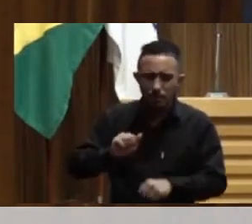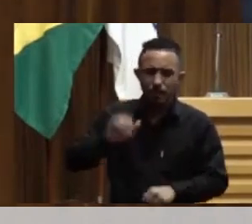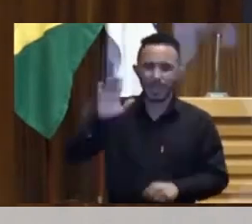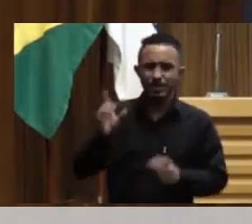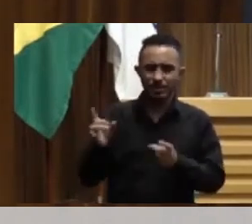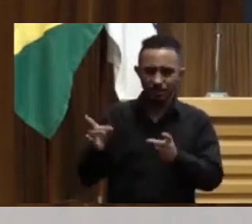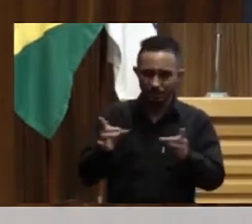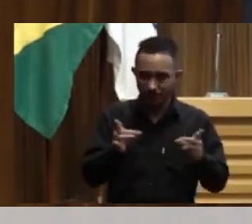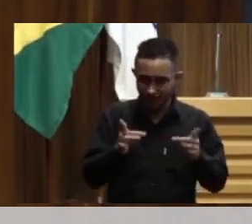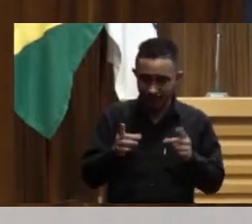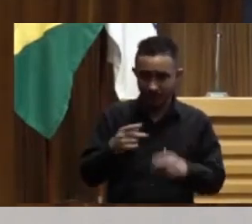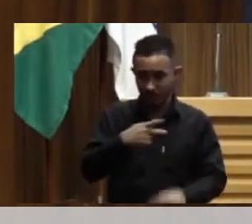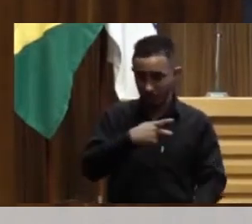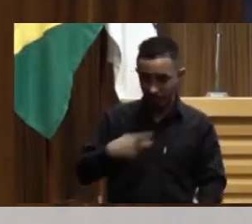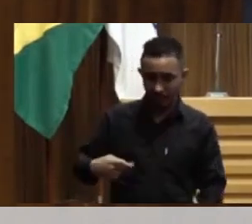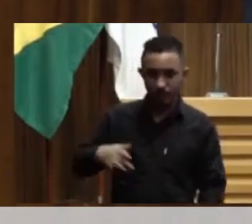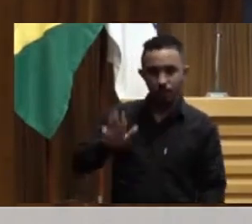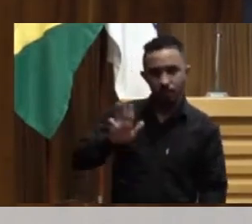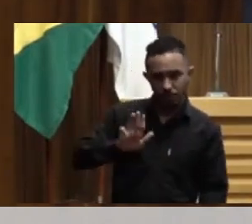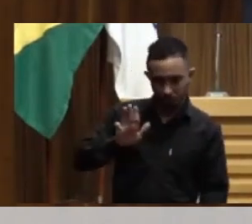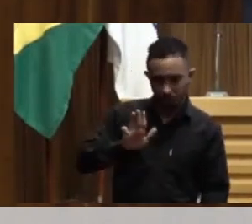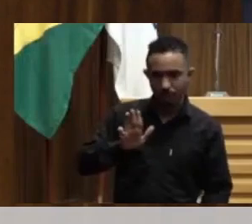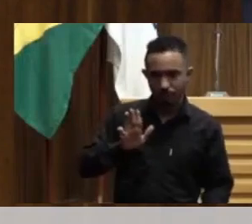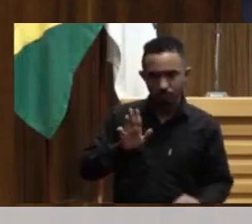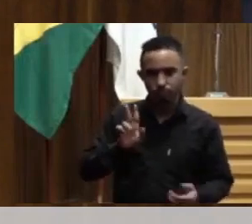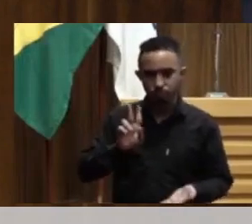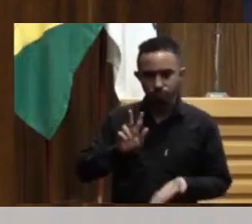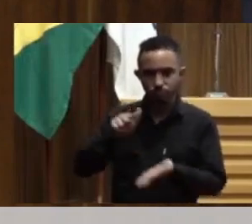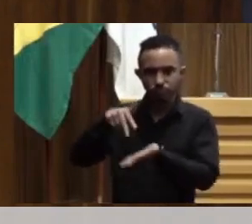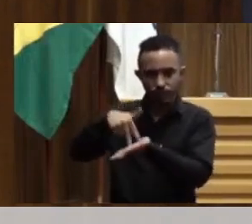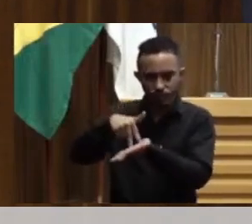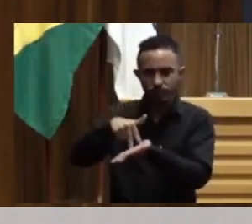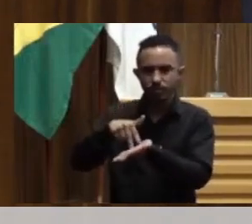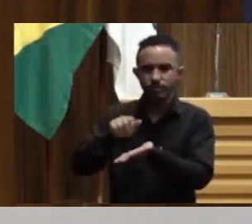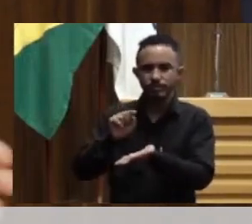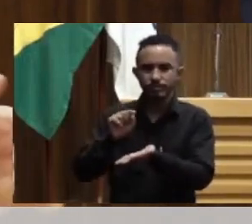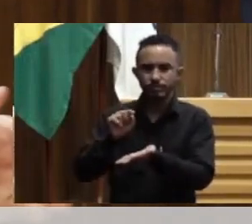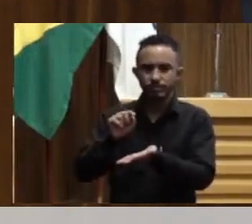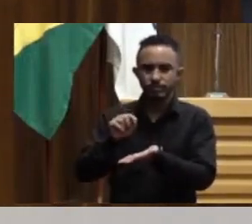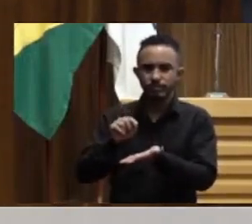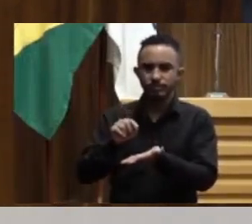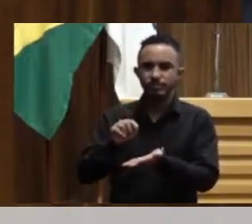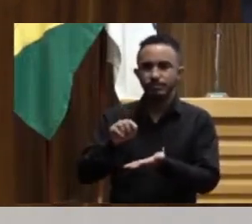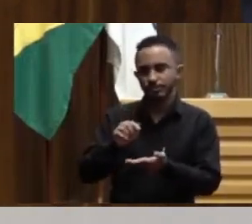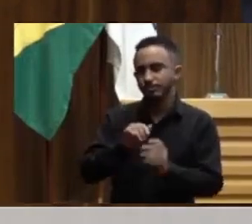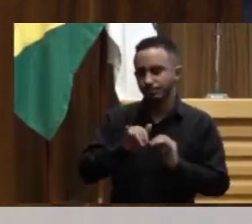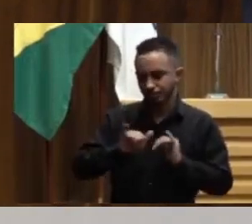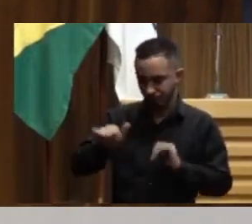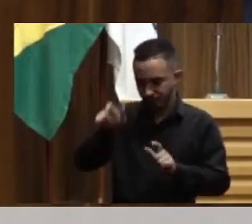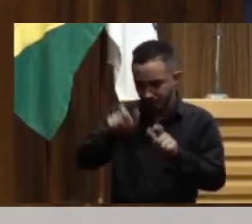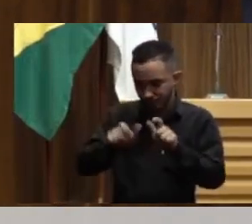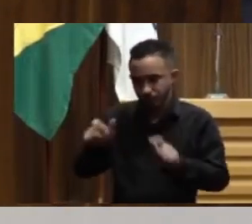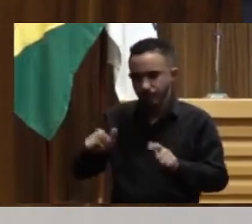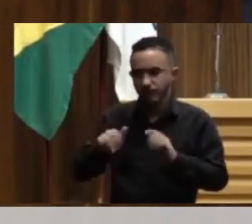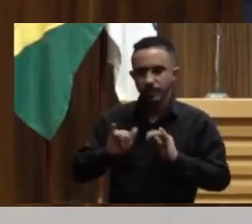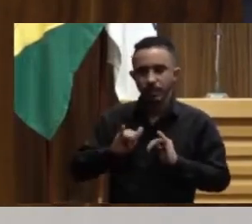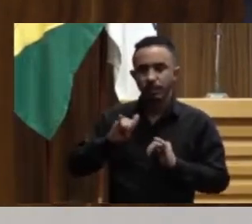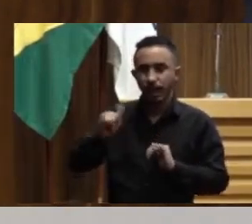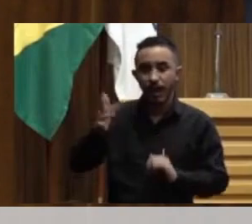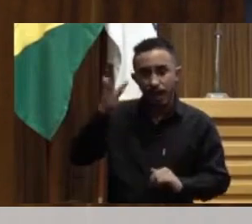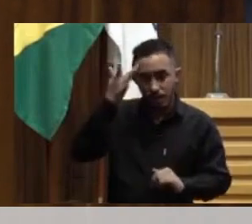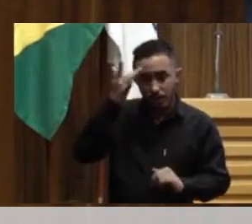o presidente Lula está indo, Luísa, Aloísio e Pancera, está indo